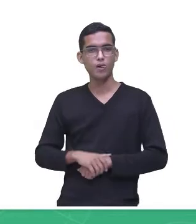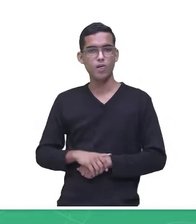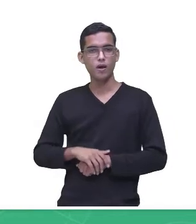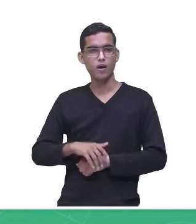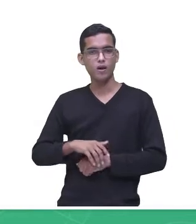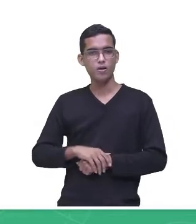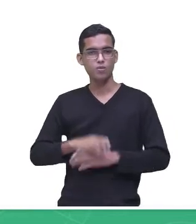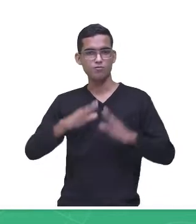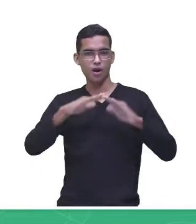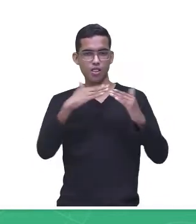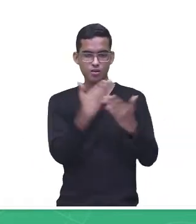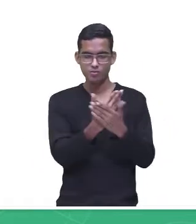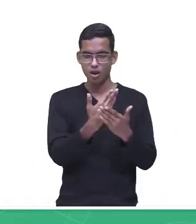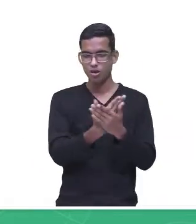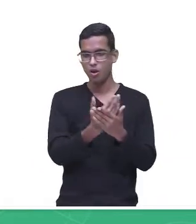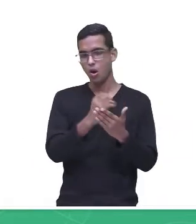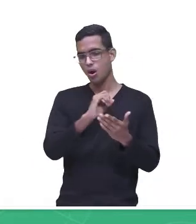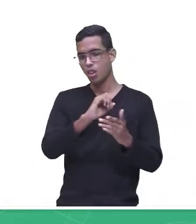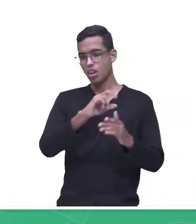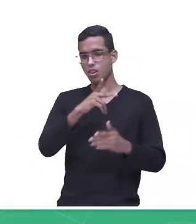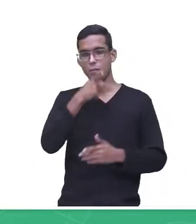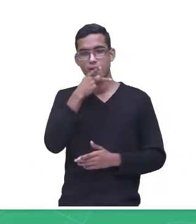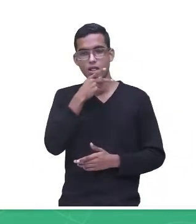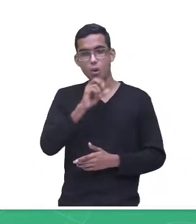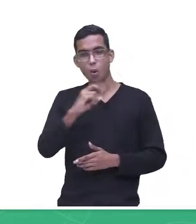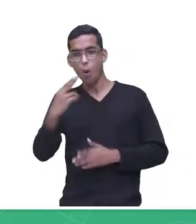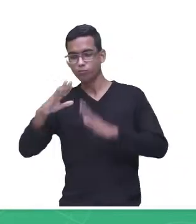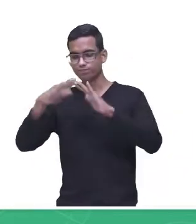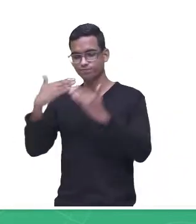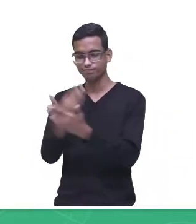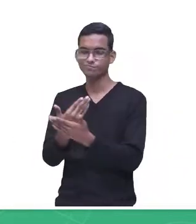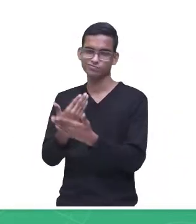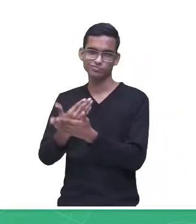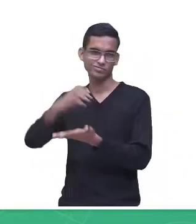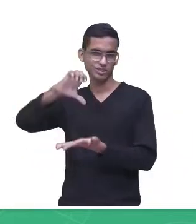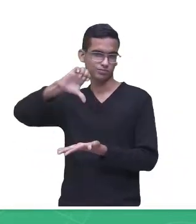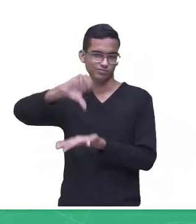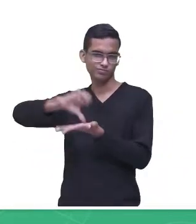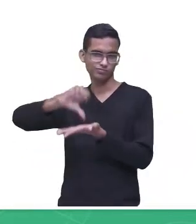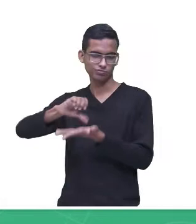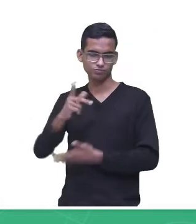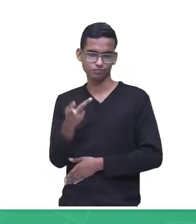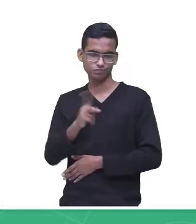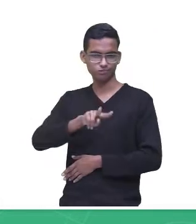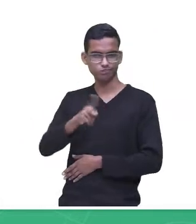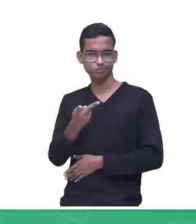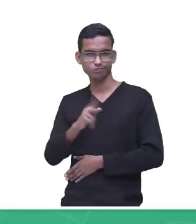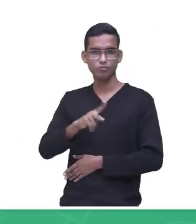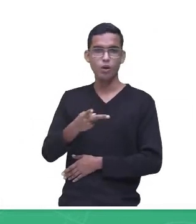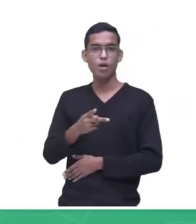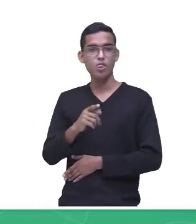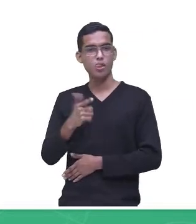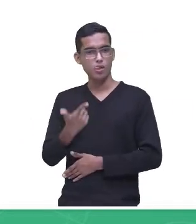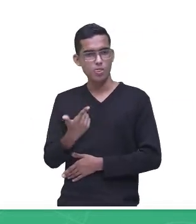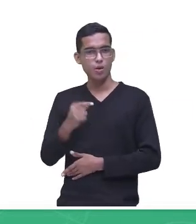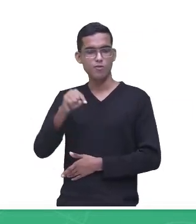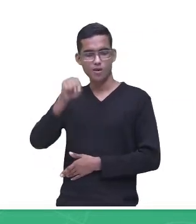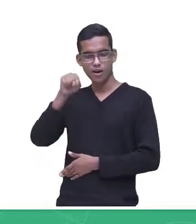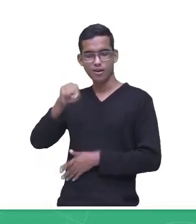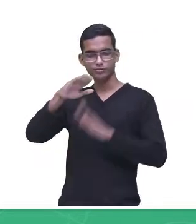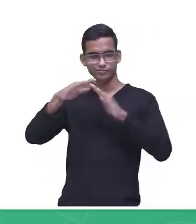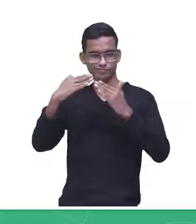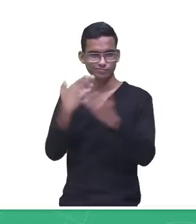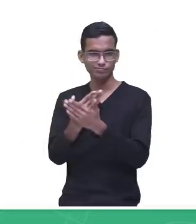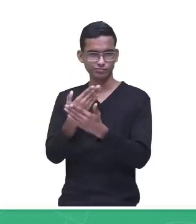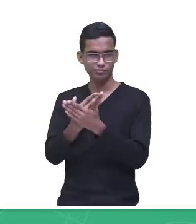ano 387 a.C., perfeito? E nessa academia, Platão acabou trabalhando